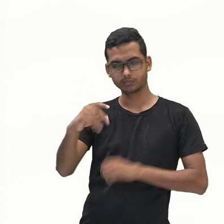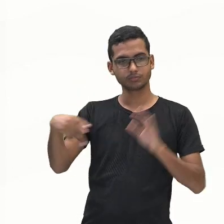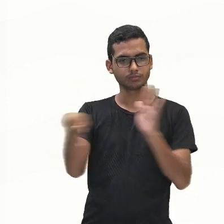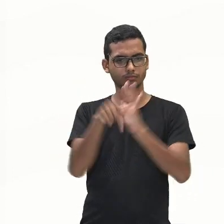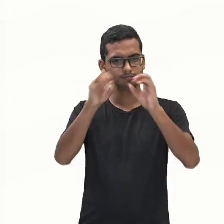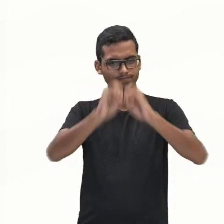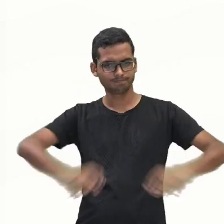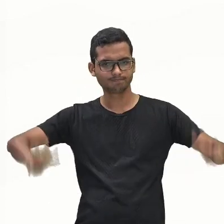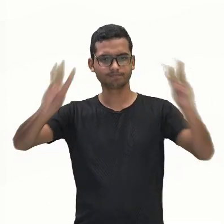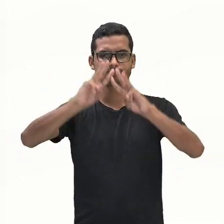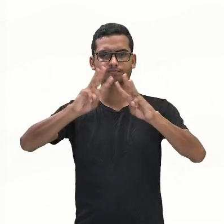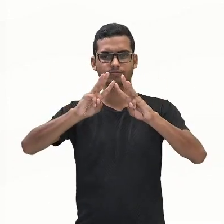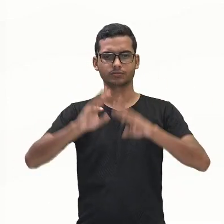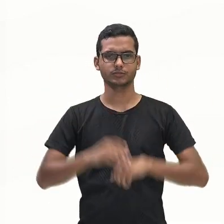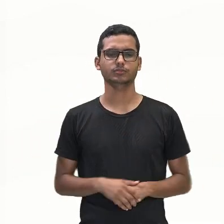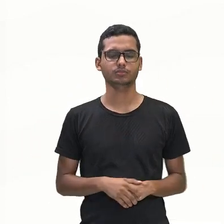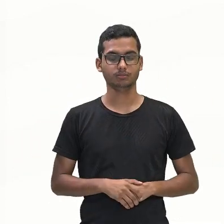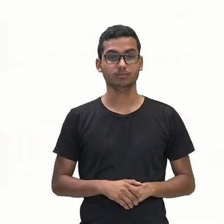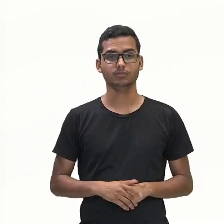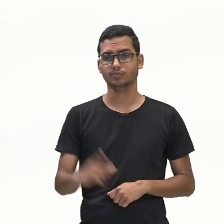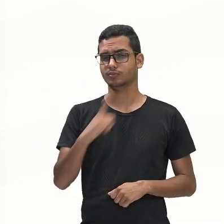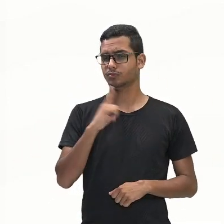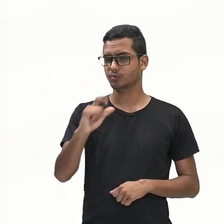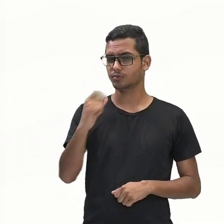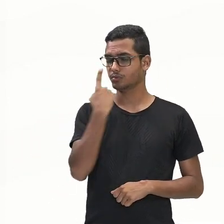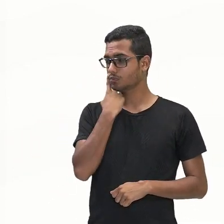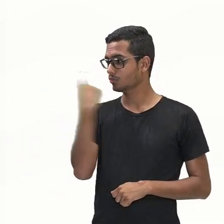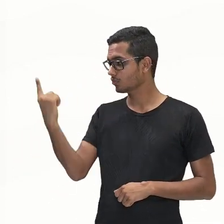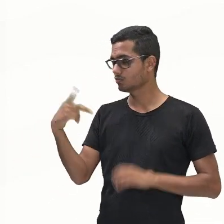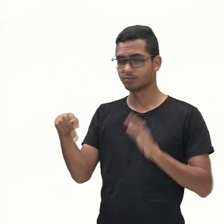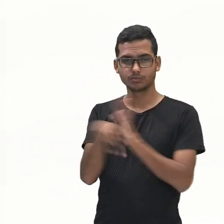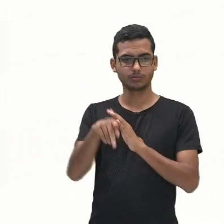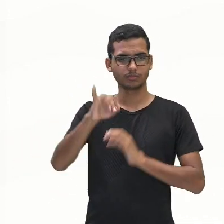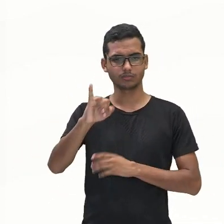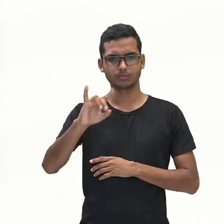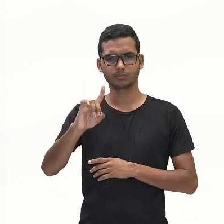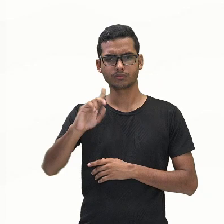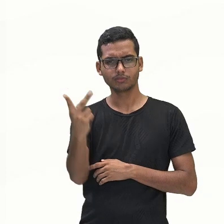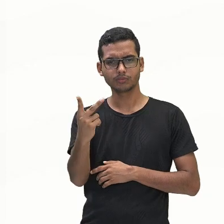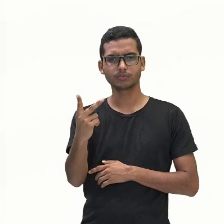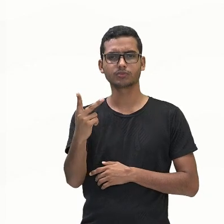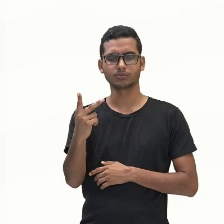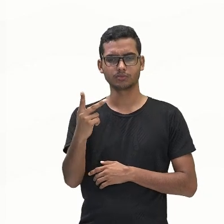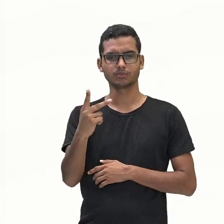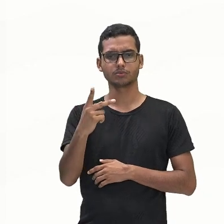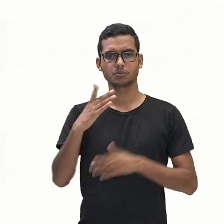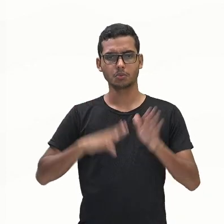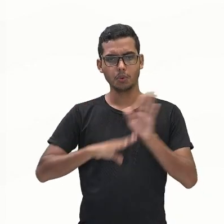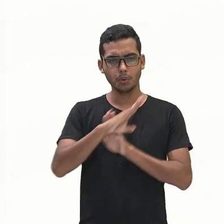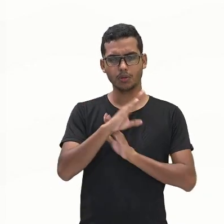ONU, a gente tem aqui o IDH, né, considerado alto, o IDH de